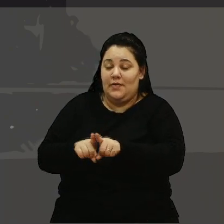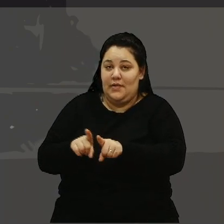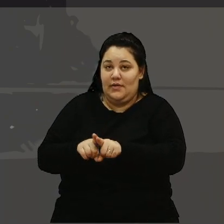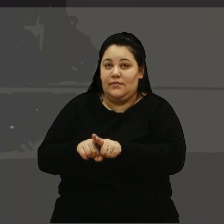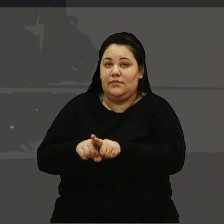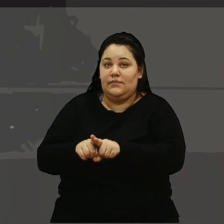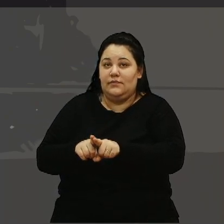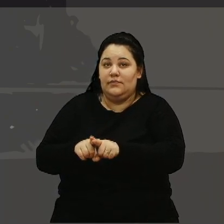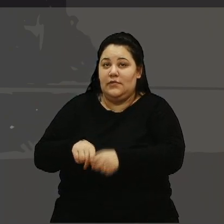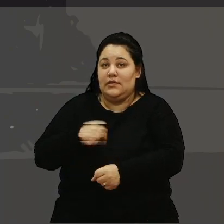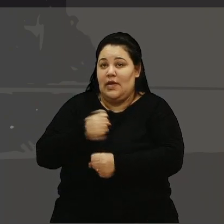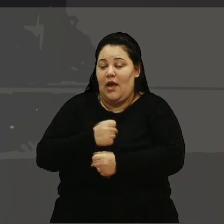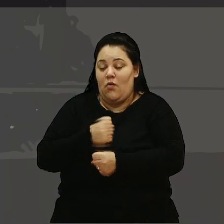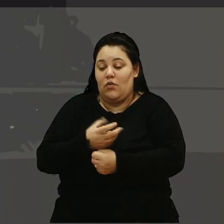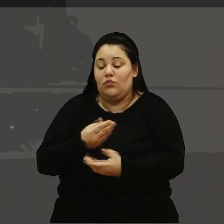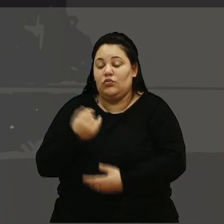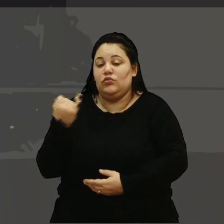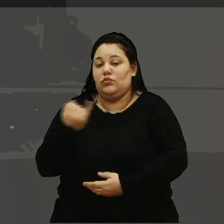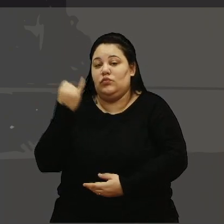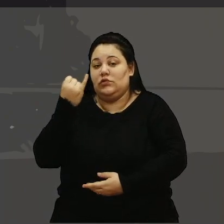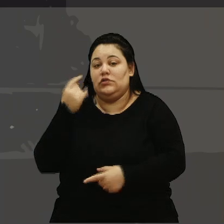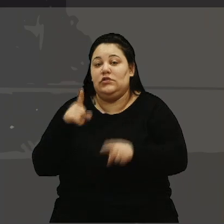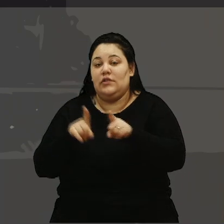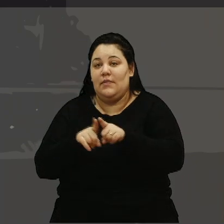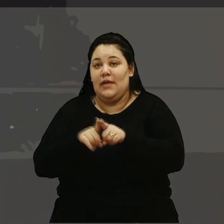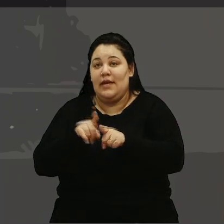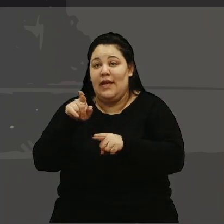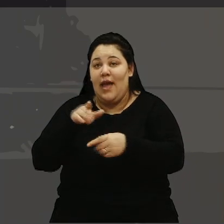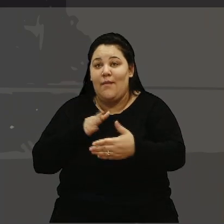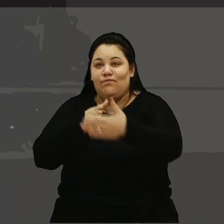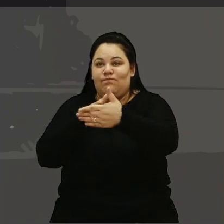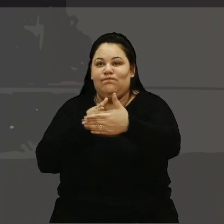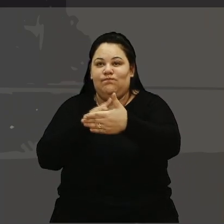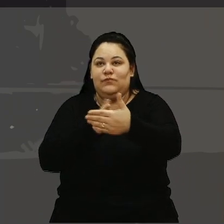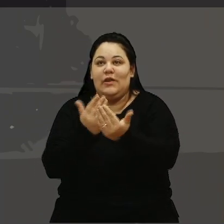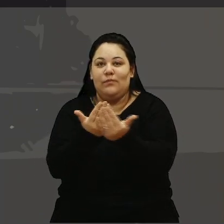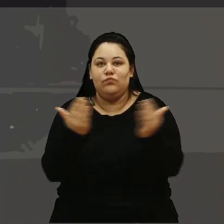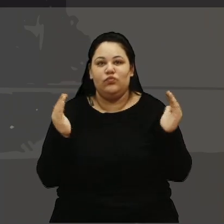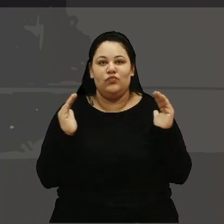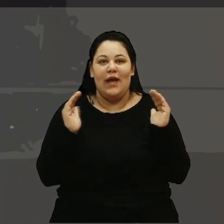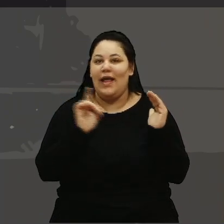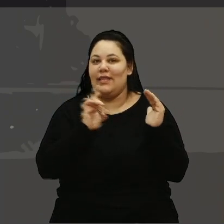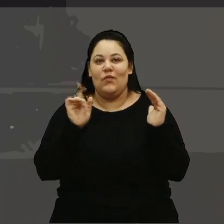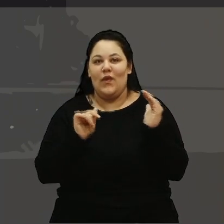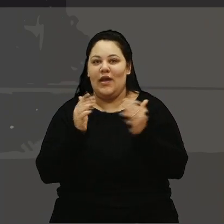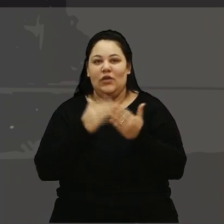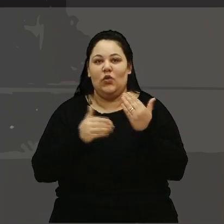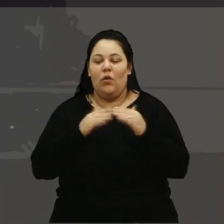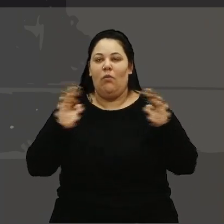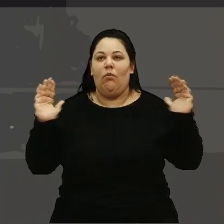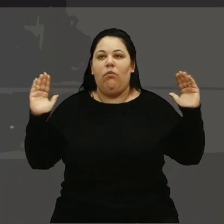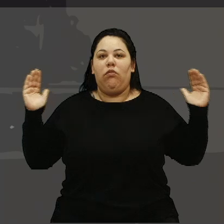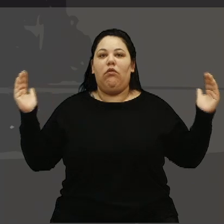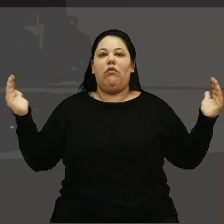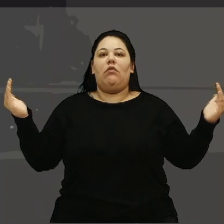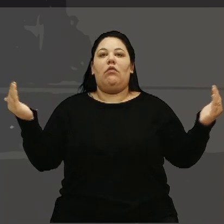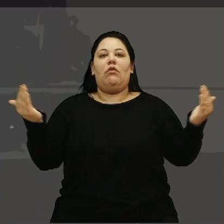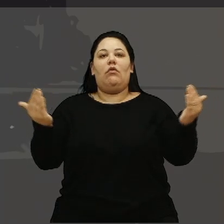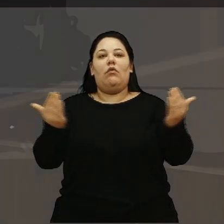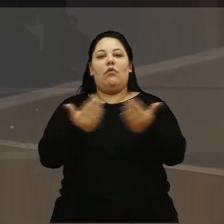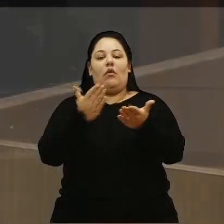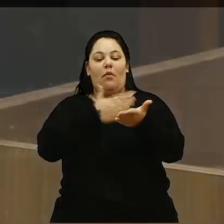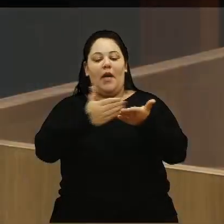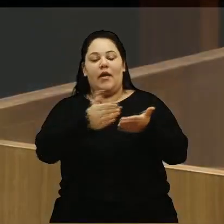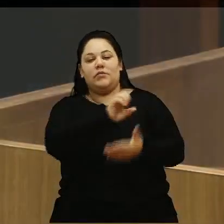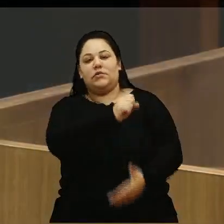essa obra tão importante, que é as contenções. Ela não vai ser em toda a extensão, desde o São José,